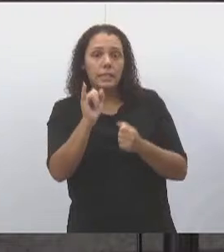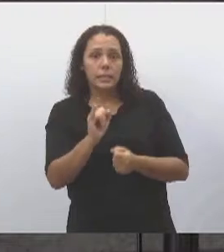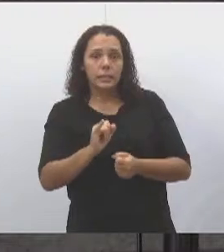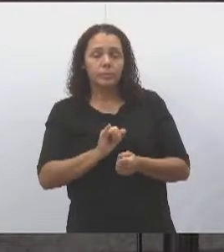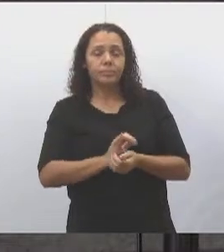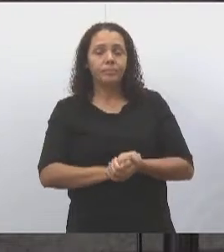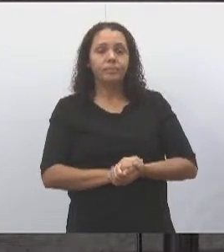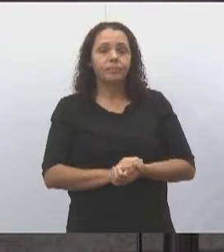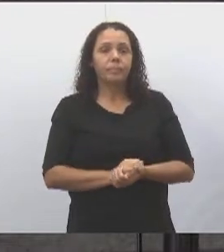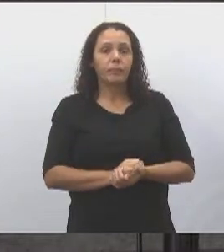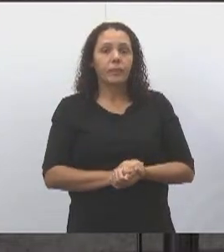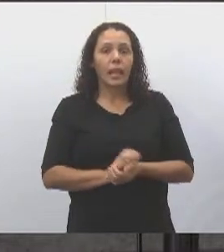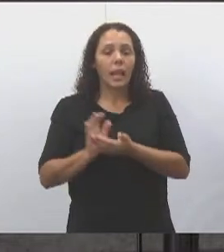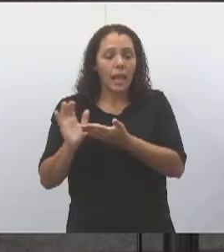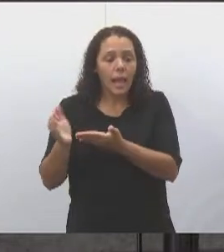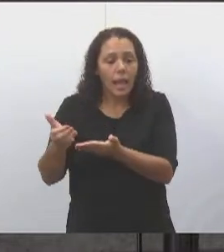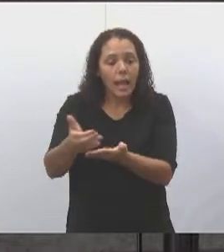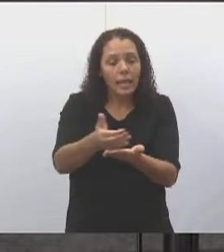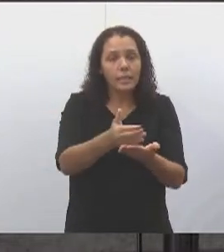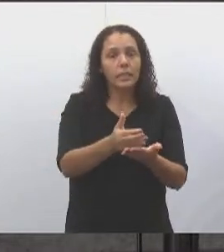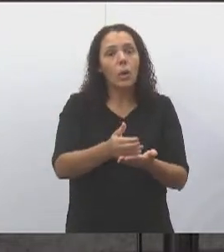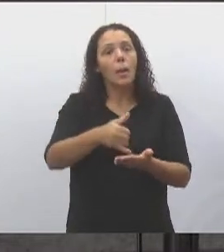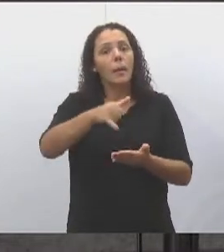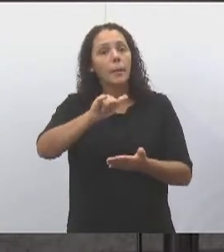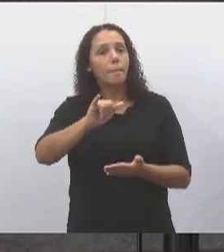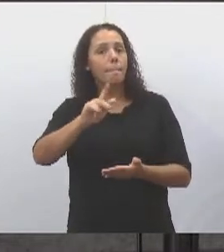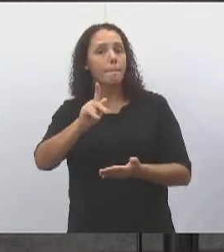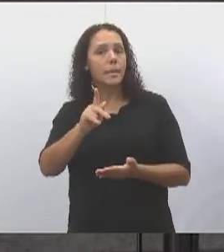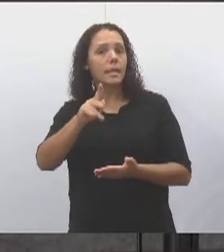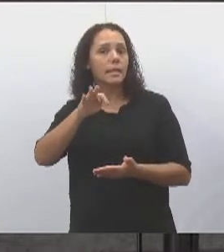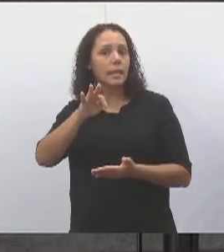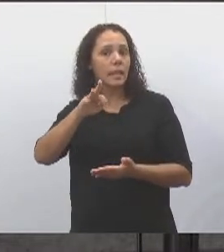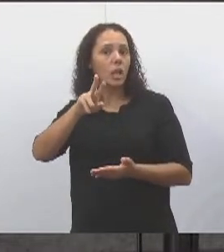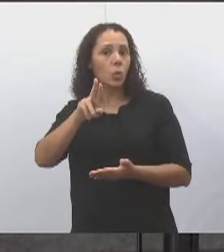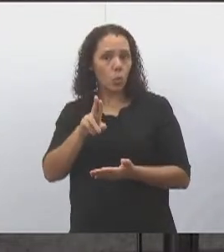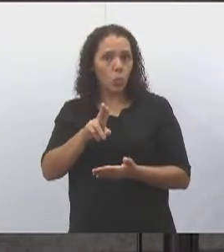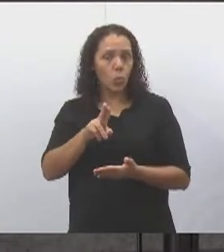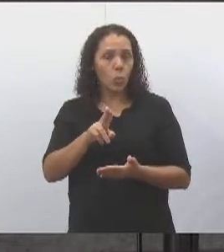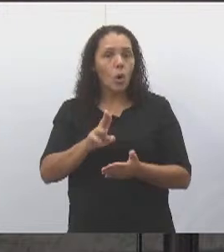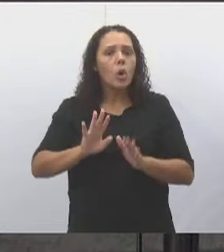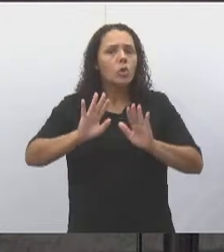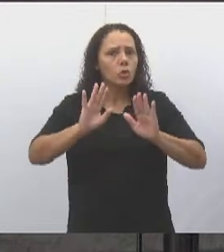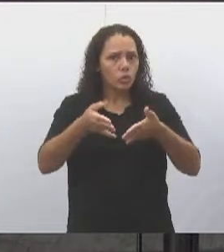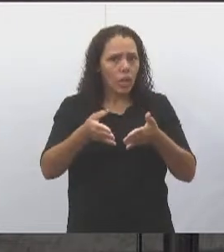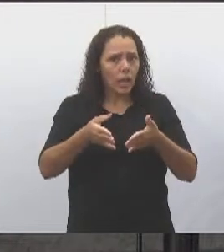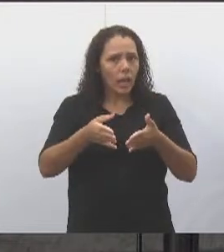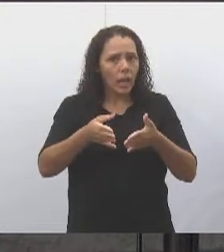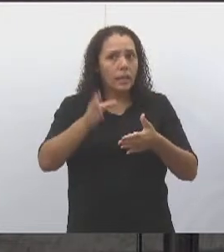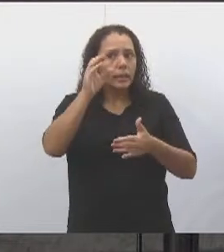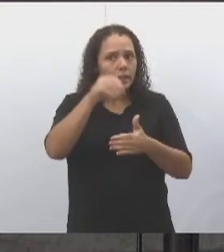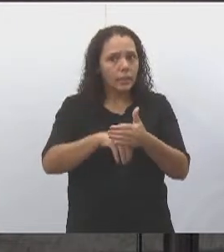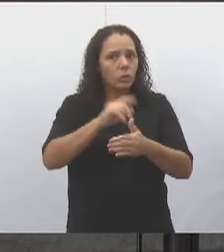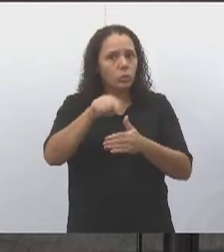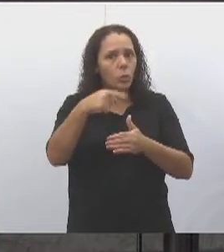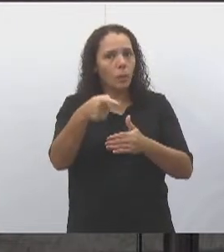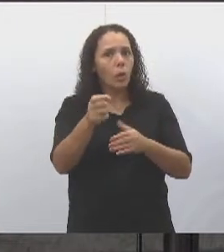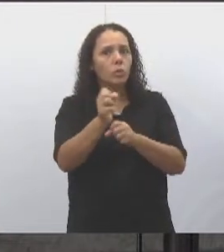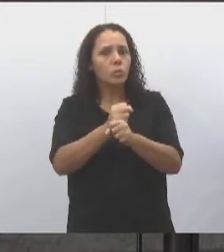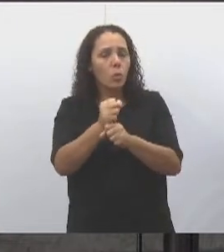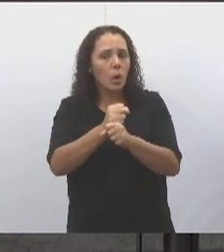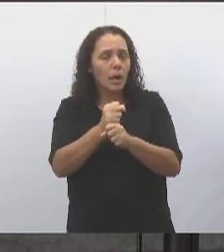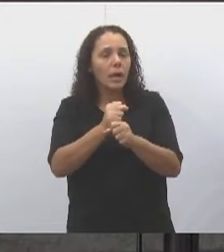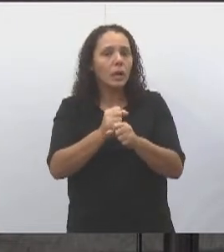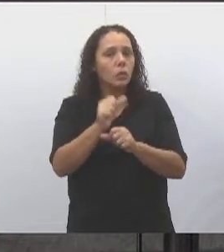relação à arrecadação do IPTU, se está previsto para o ano que vem a correção pela